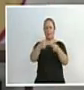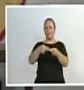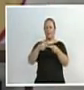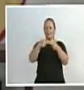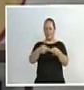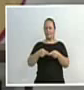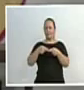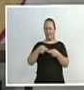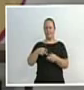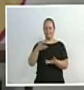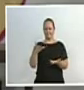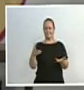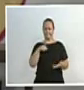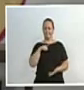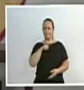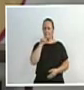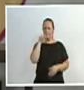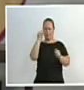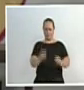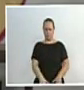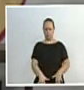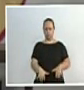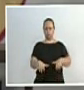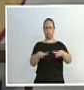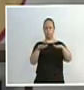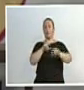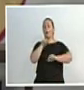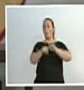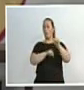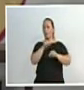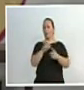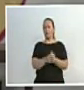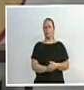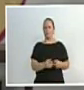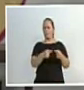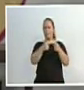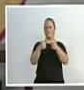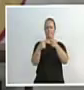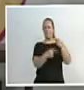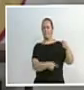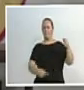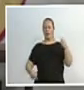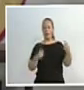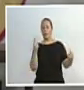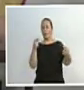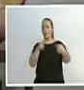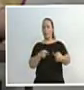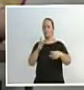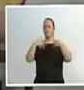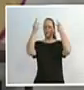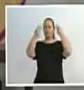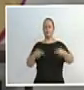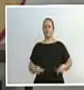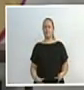foi a grande injustiça contra o ser humano de que nós temos notícia.